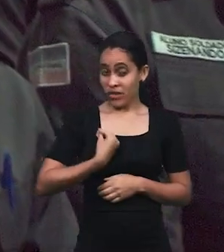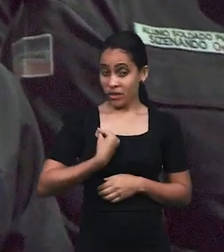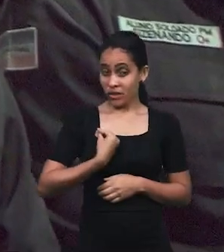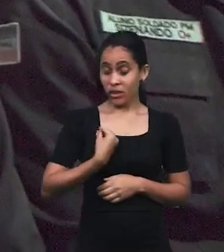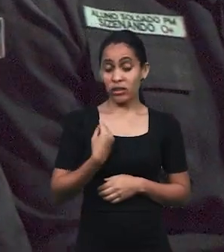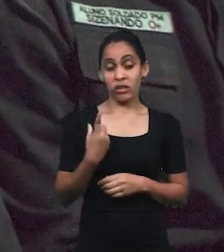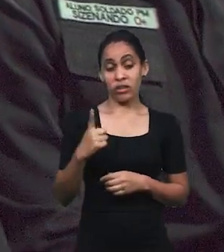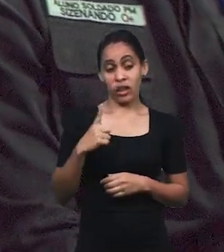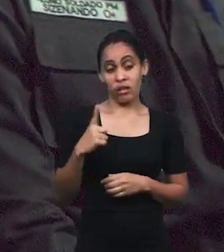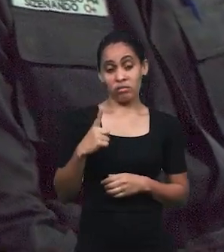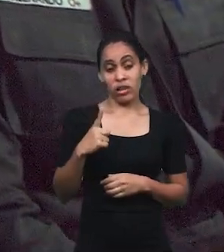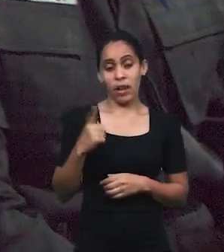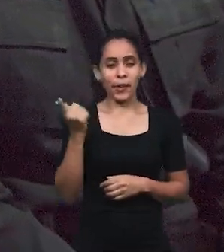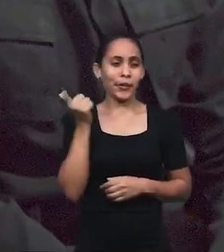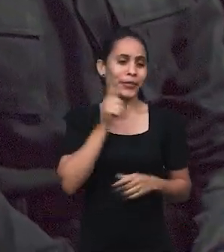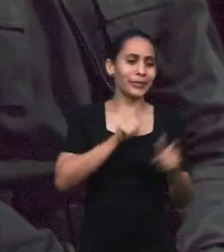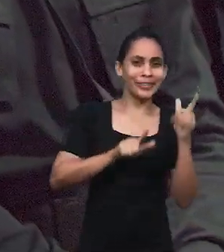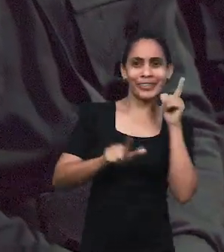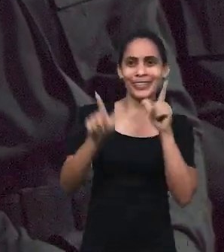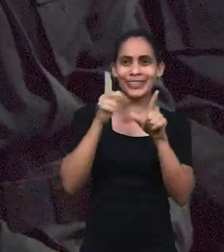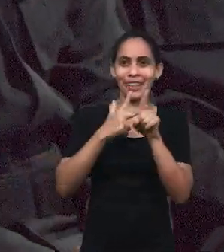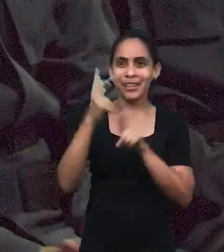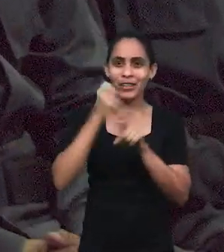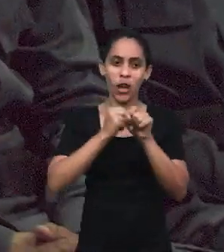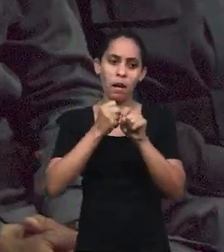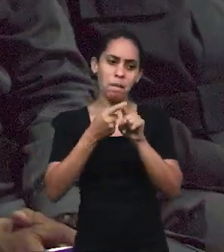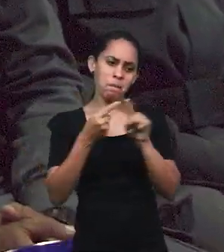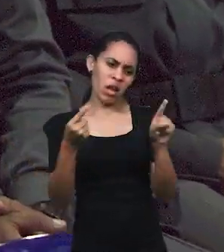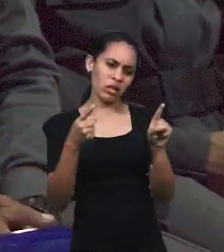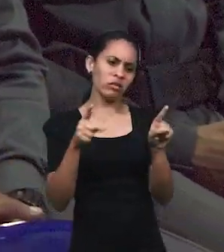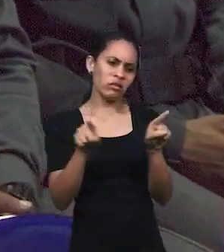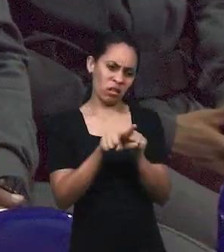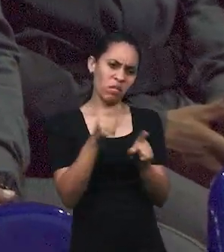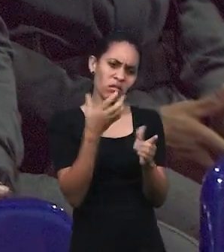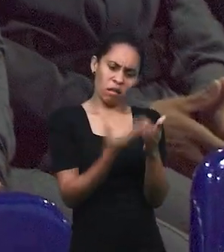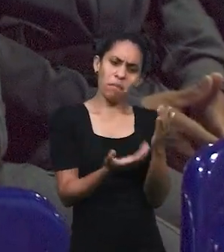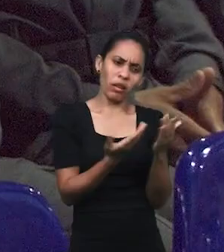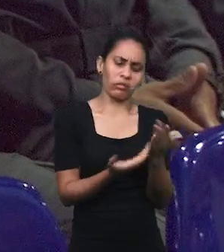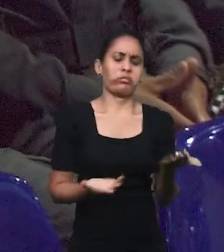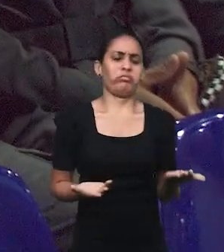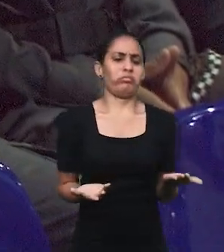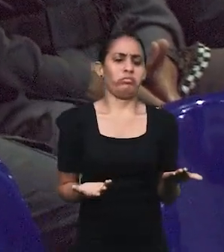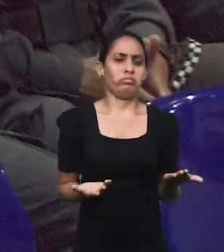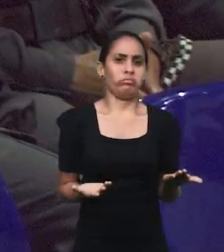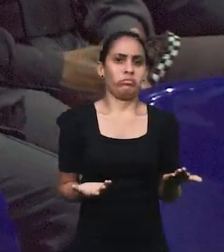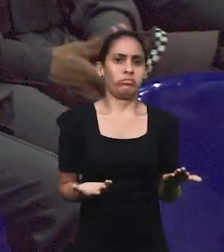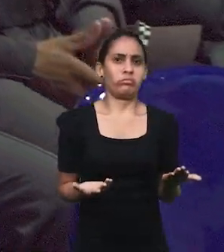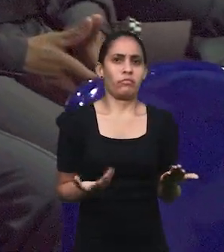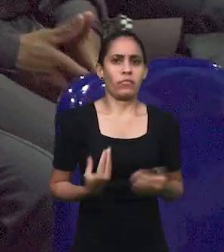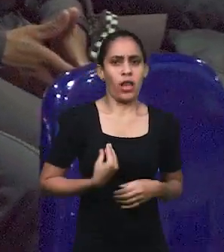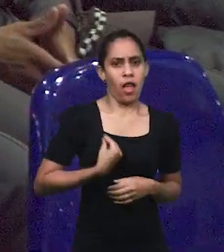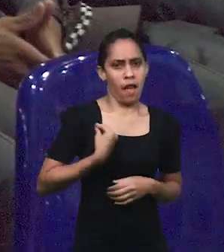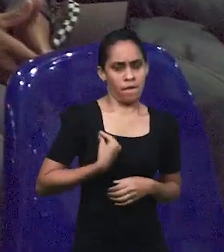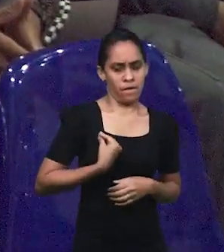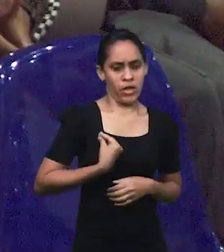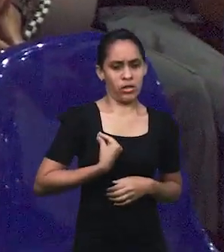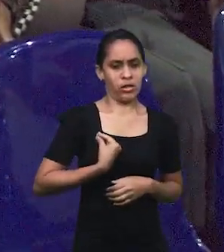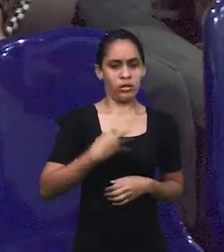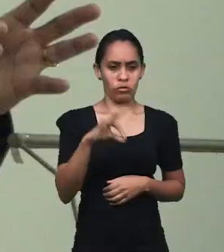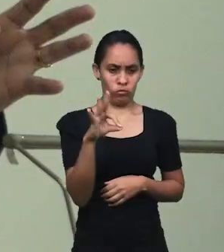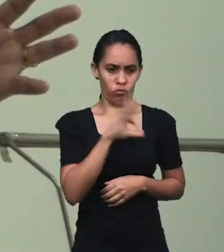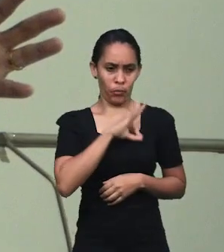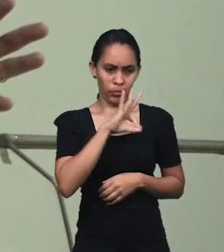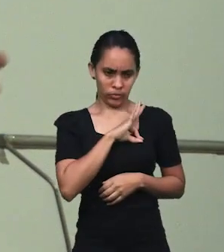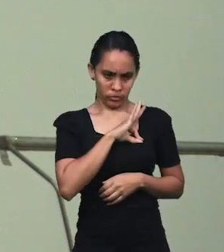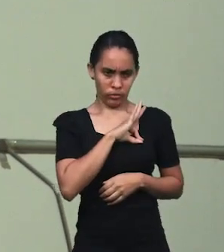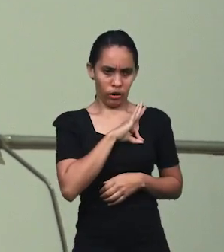ganhos e é de perdas, é de chegadas e partidas. A vida de um soldado é